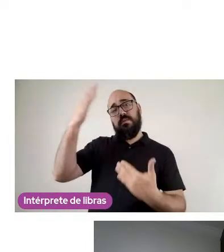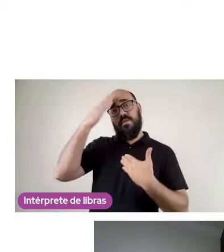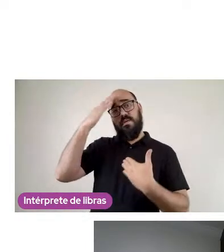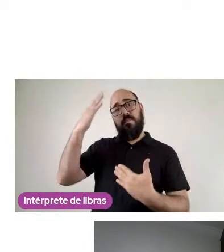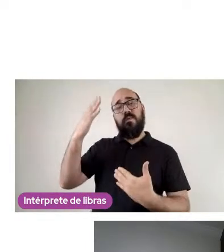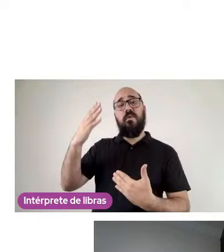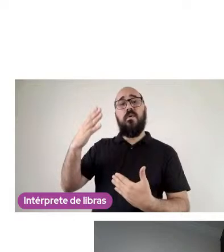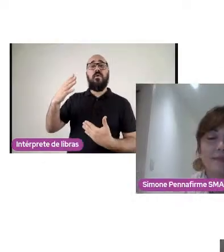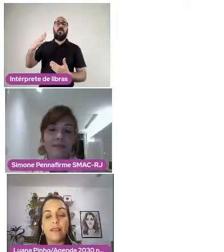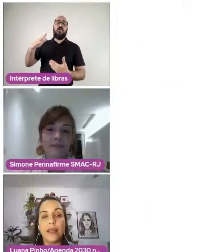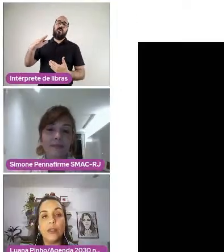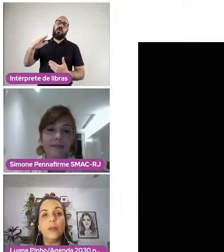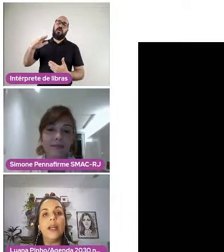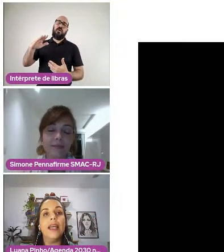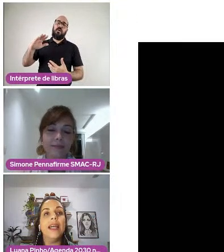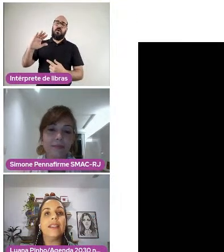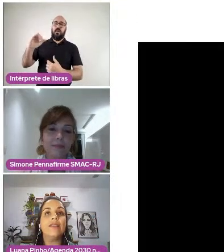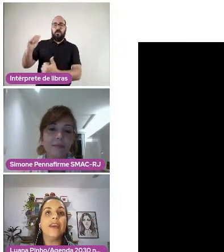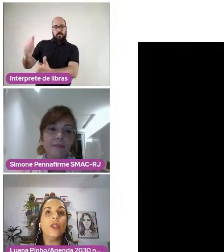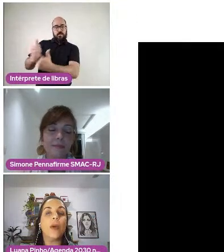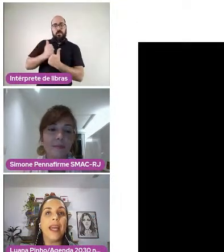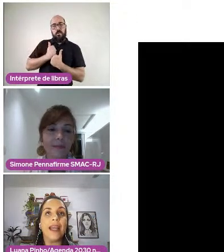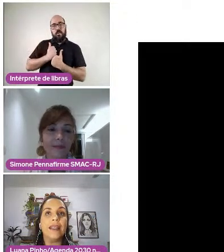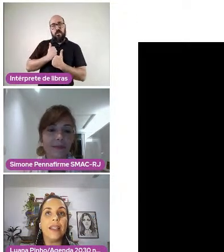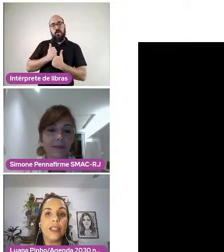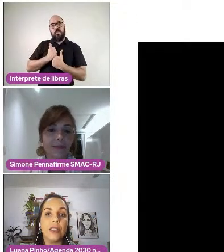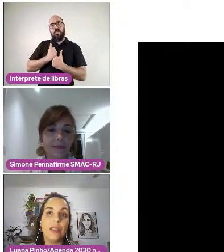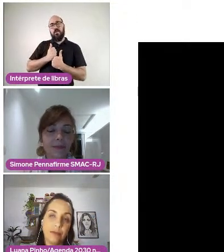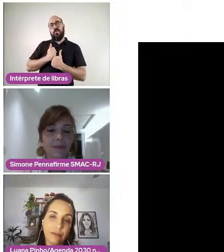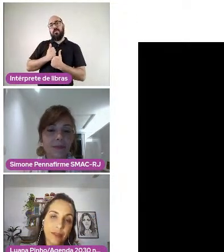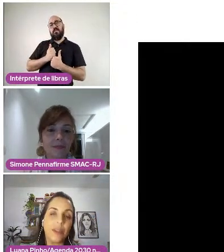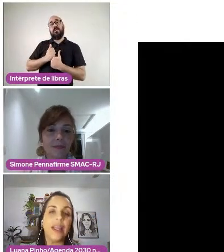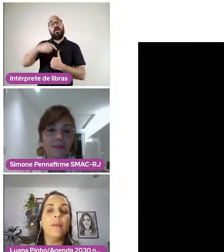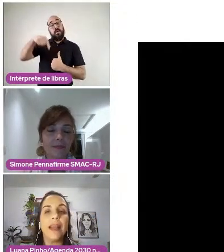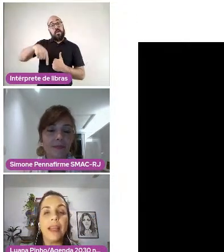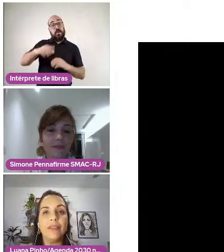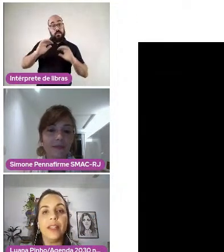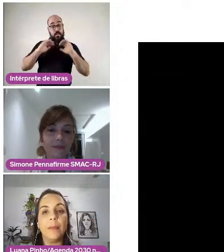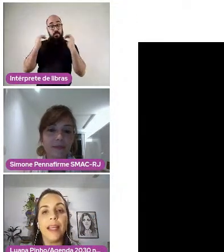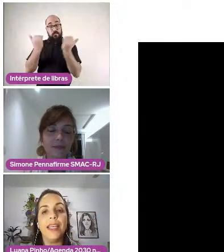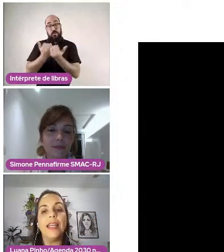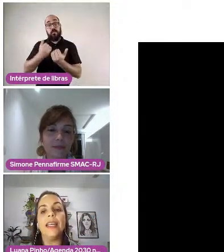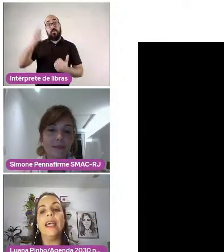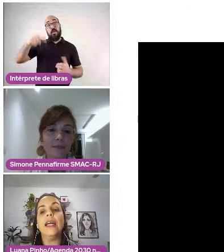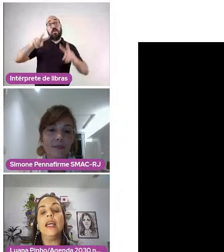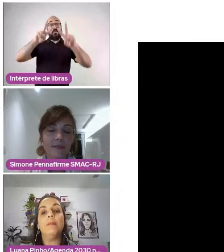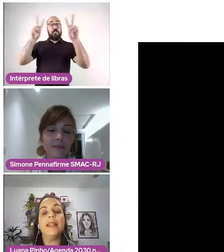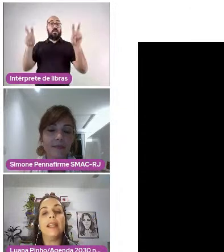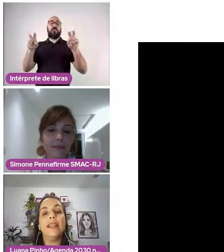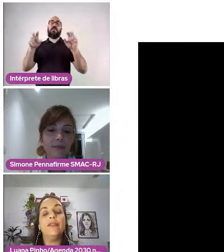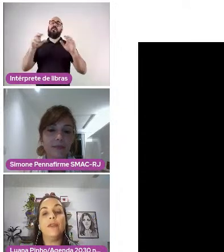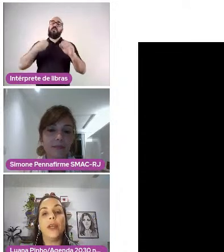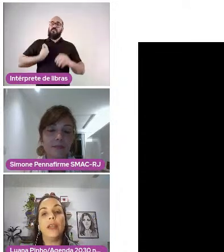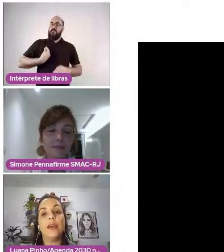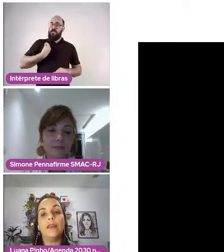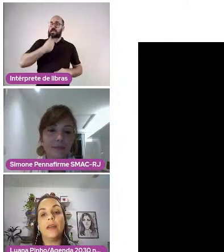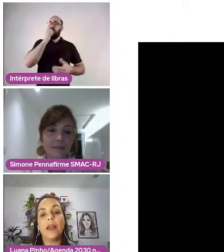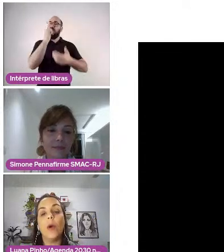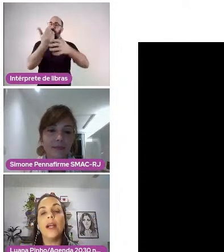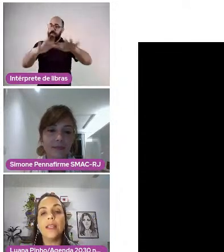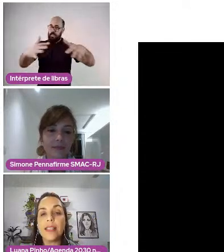estar realizando esse evento. Esse evento o tema é Vida Marinha, né? Mas ele